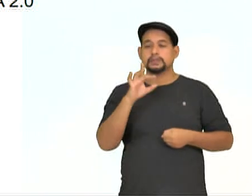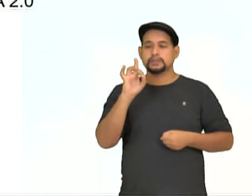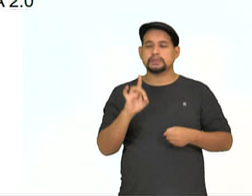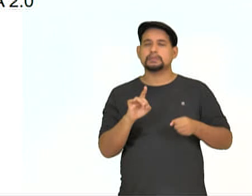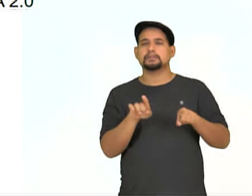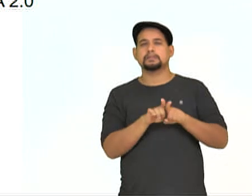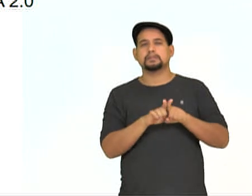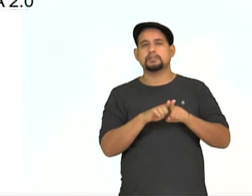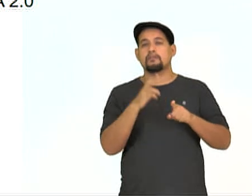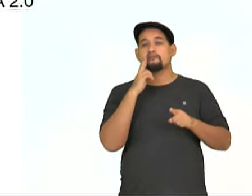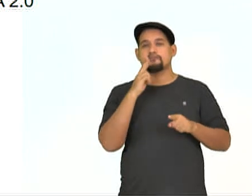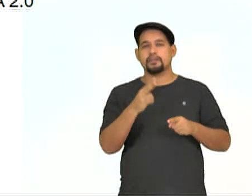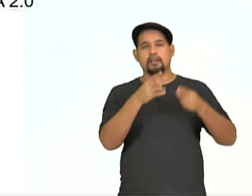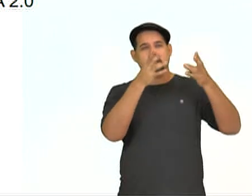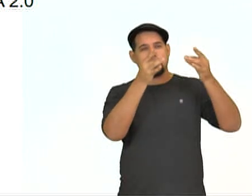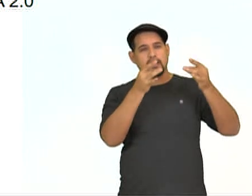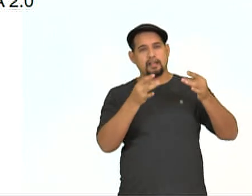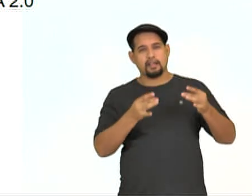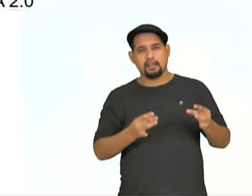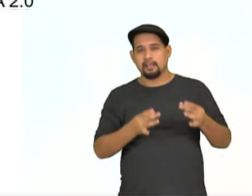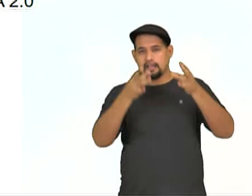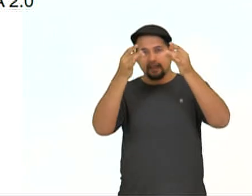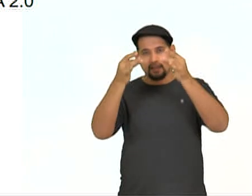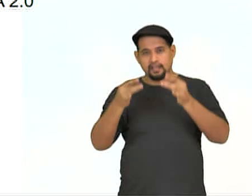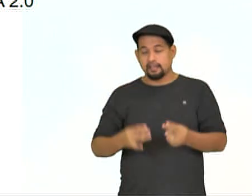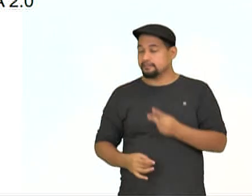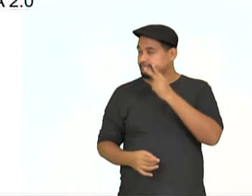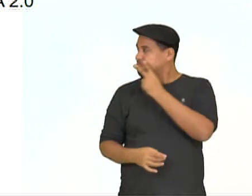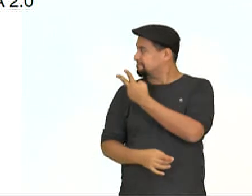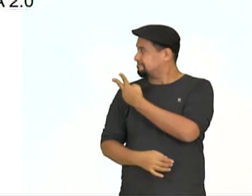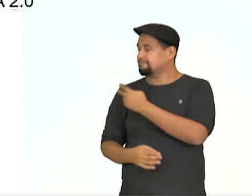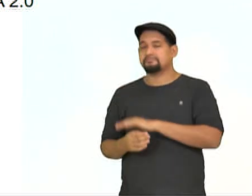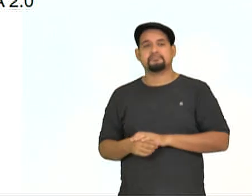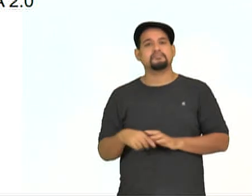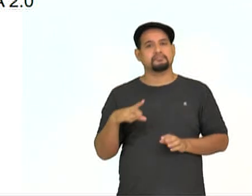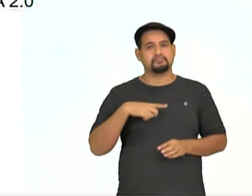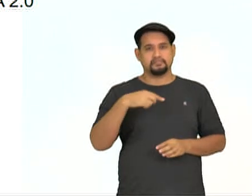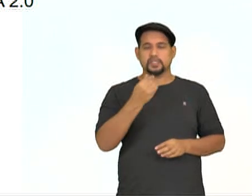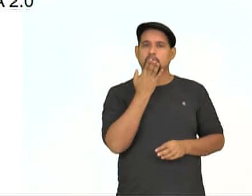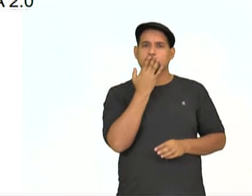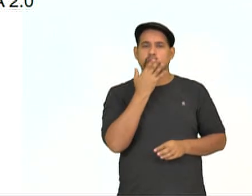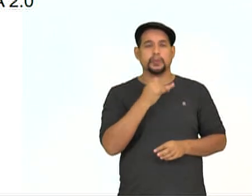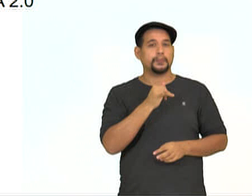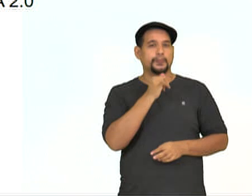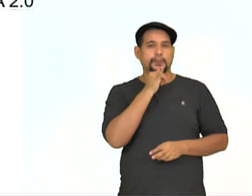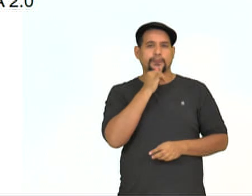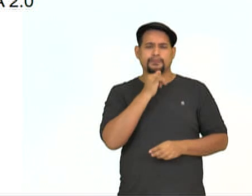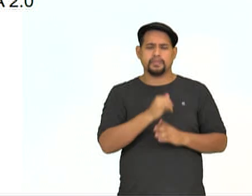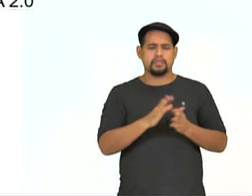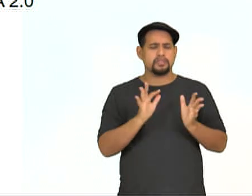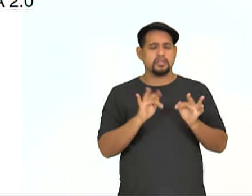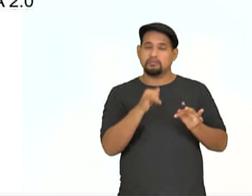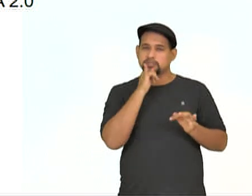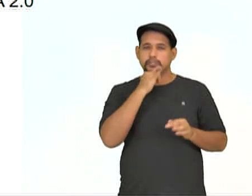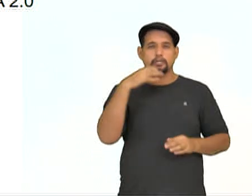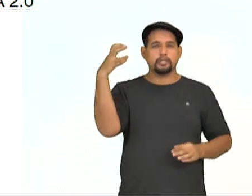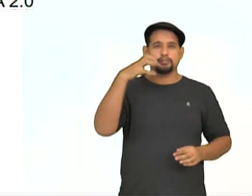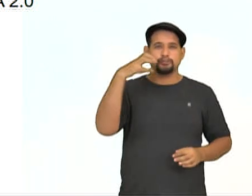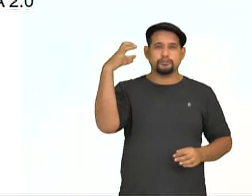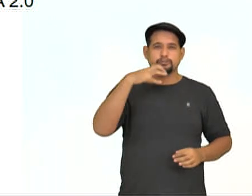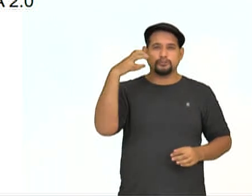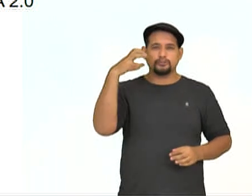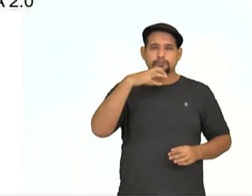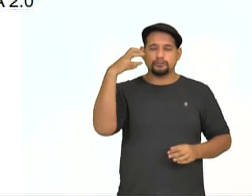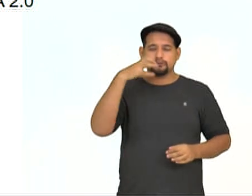amarelo, verde, azul, azul escuro, que é o índico, o anil, ou o roxo. Lembrando, gente, que quando terminou de chover, você tem aquele